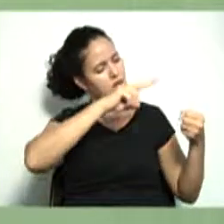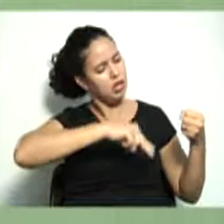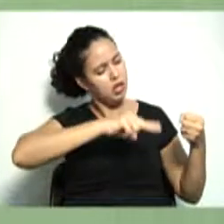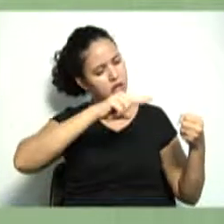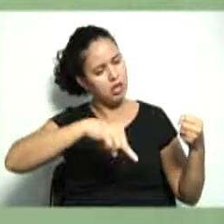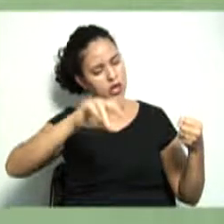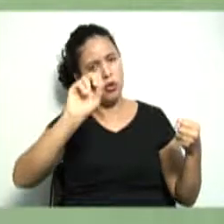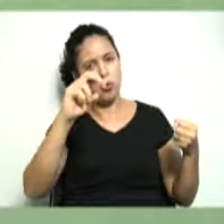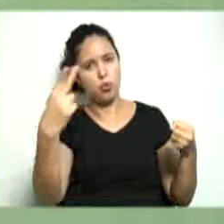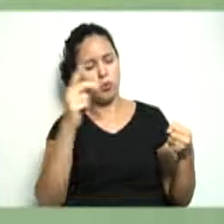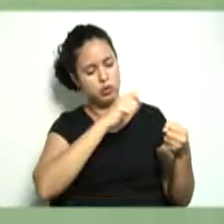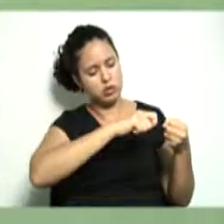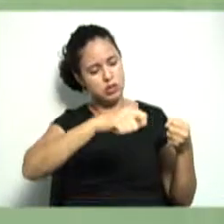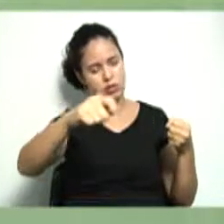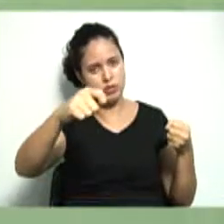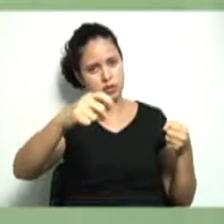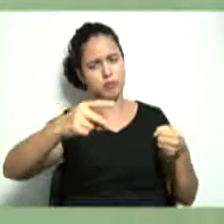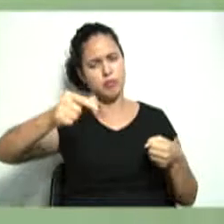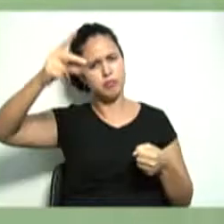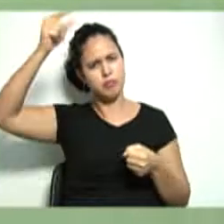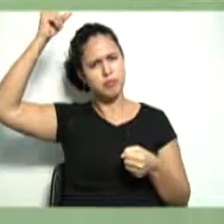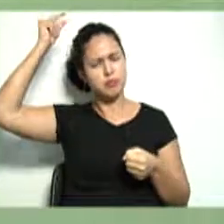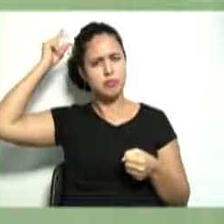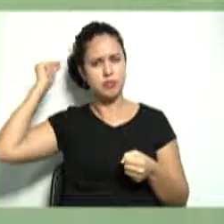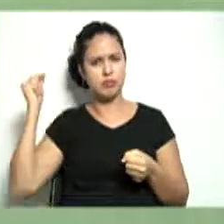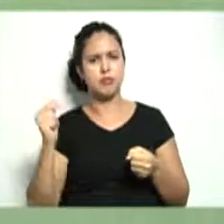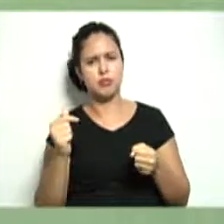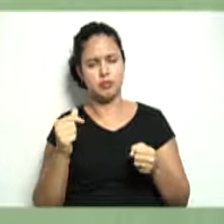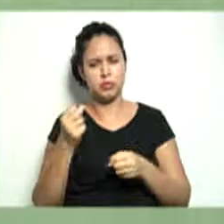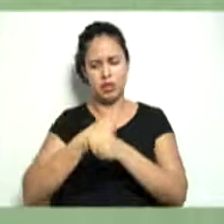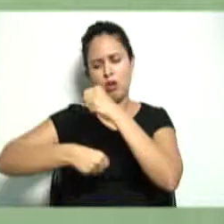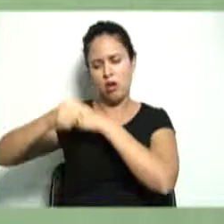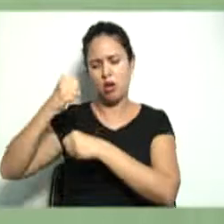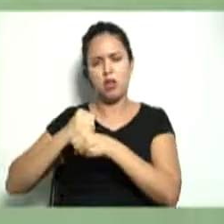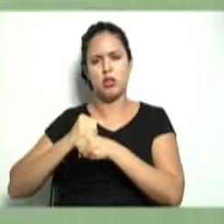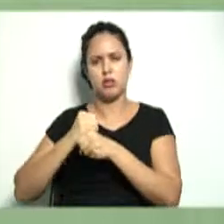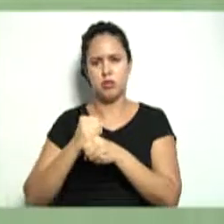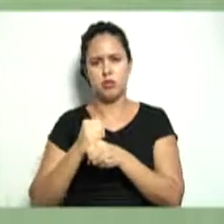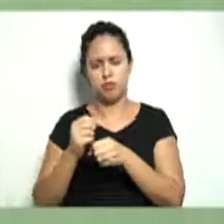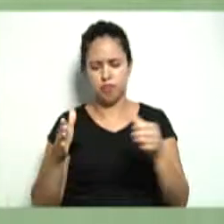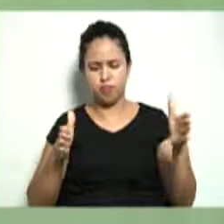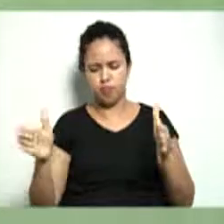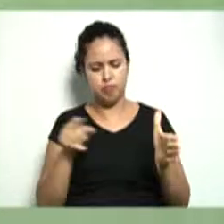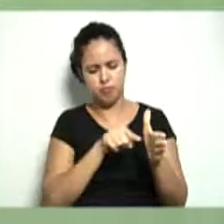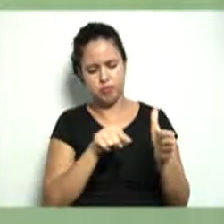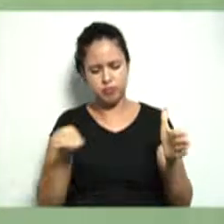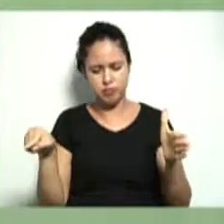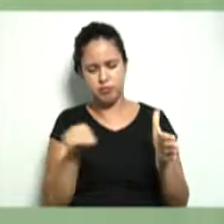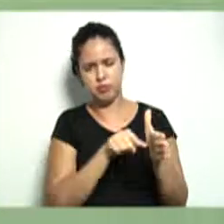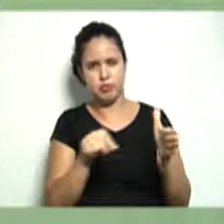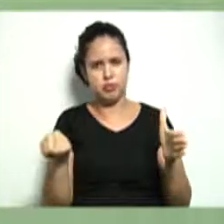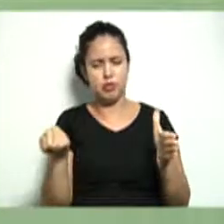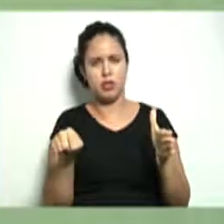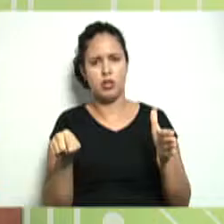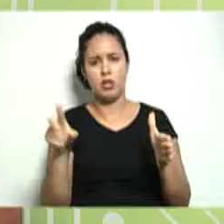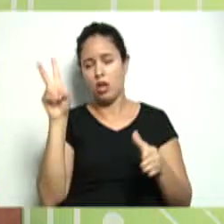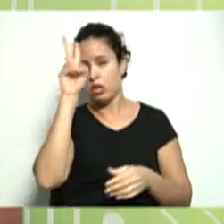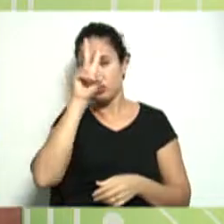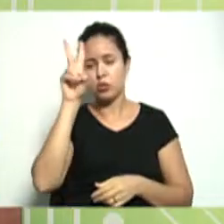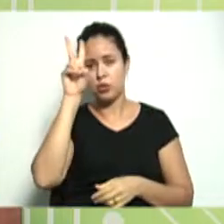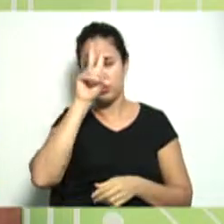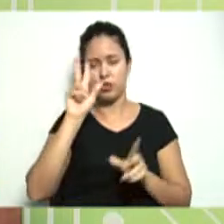está falando de um período histórico que foi a maior parte da história da humanidade. Durante